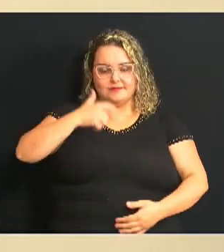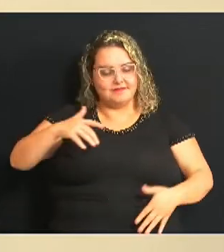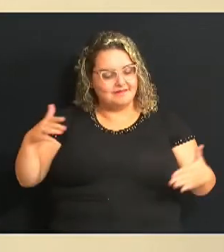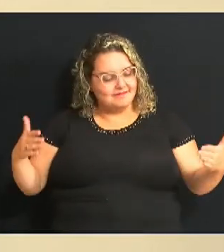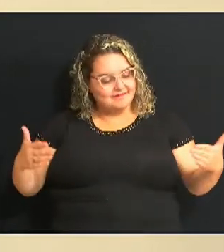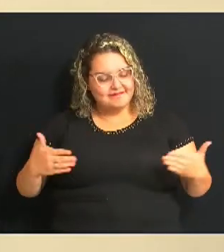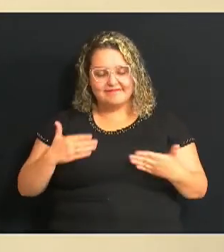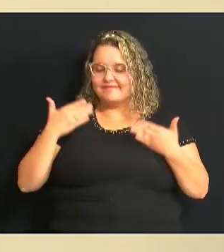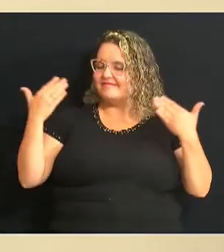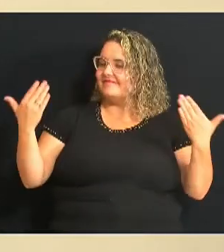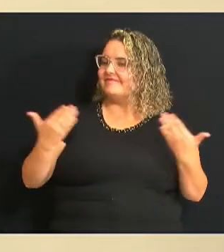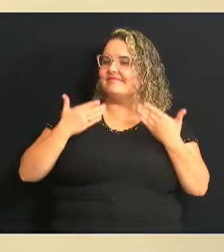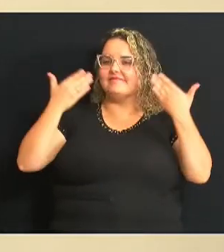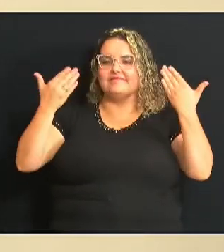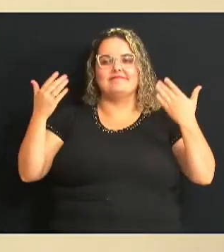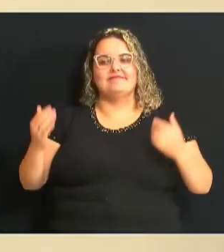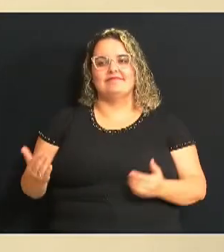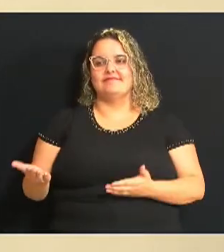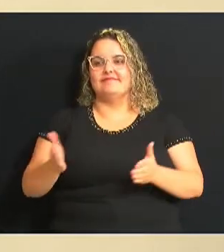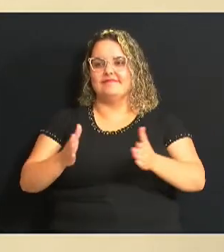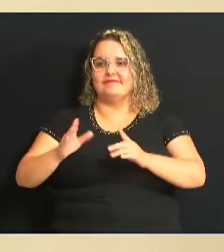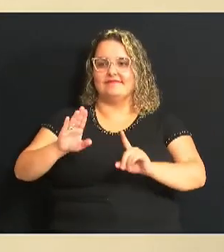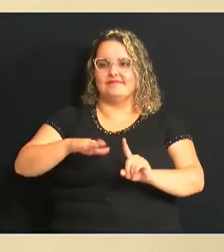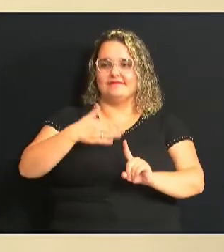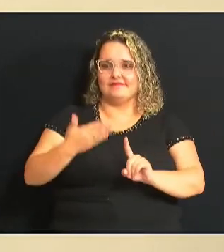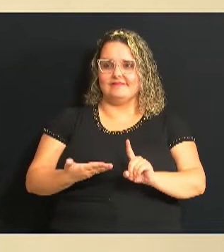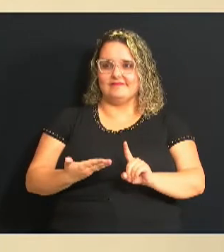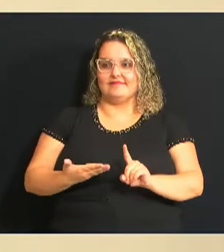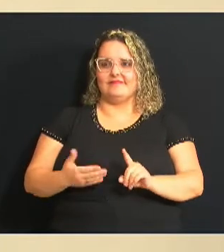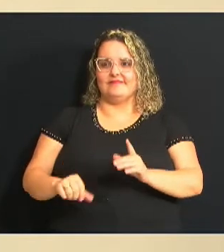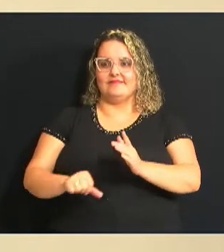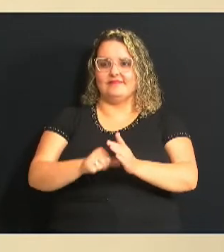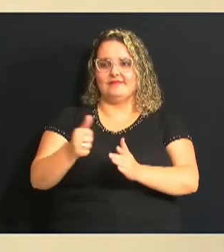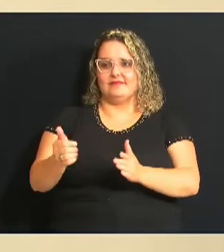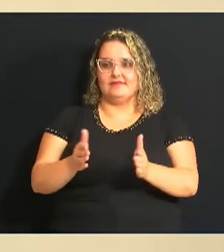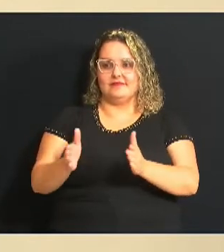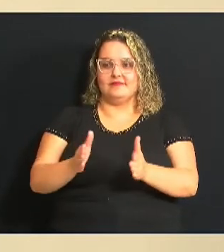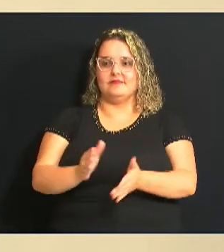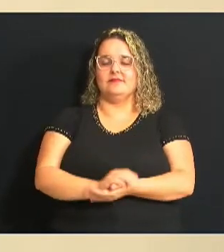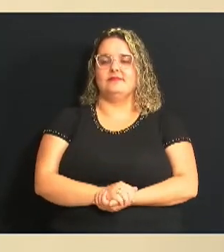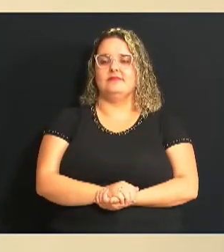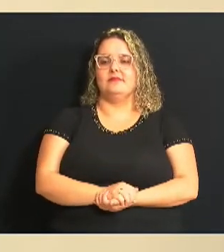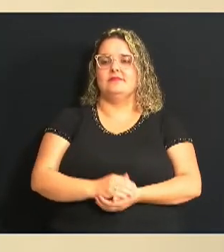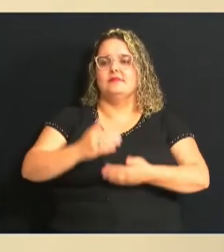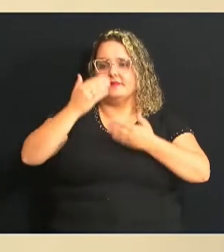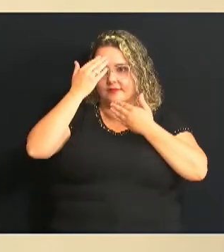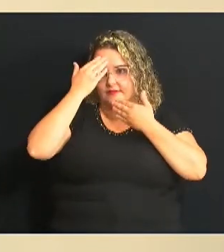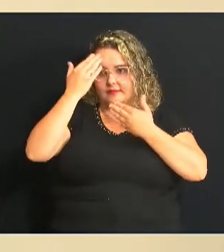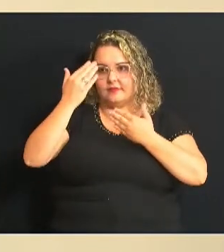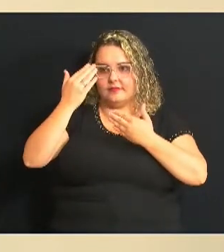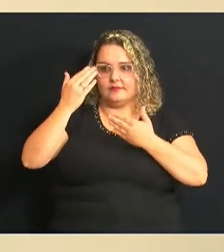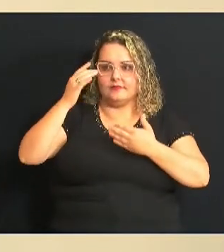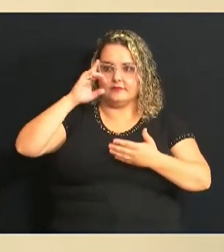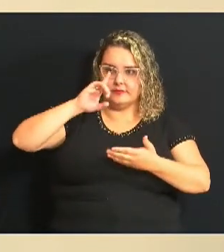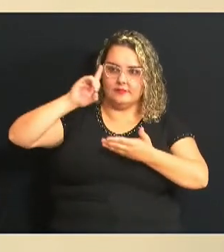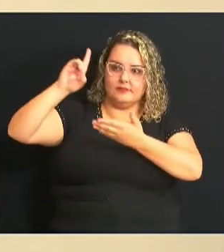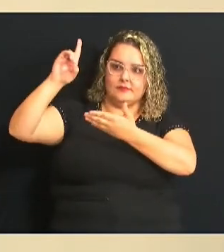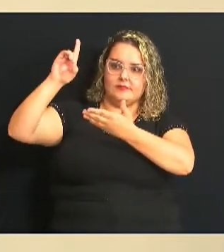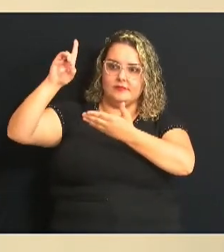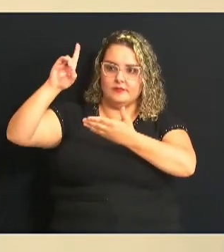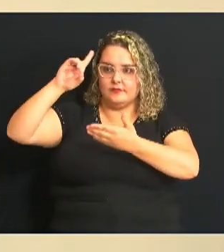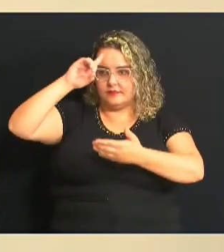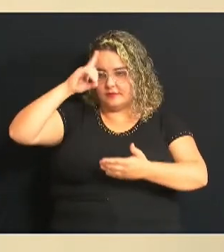esta solenidade e quero, em primeira instância, agradecer ao meu Criador, a Deus, o dono da